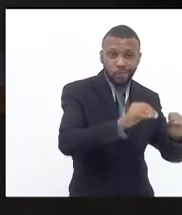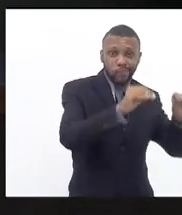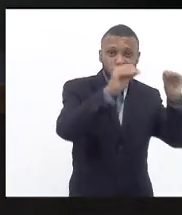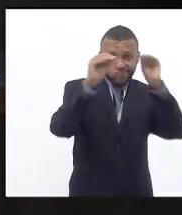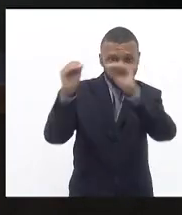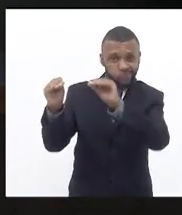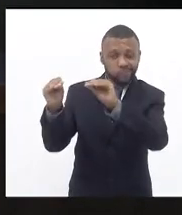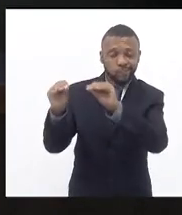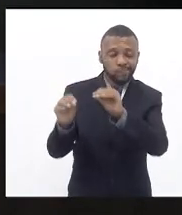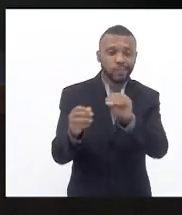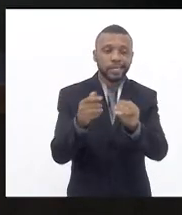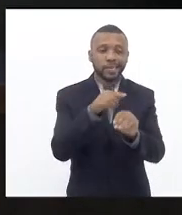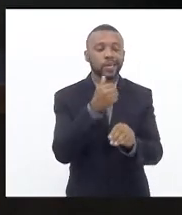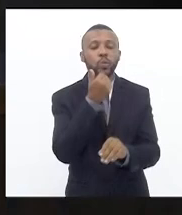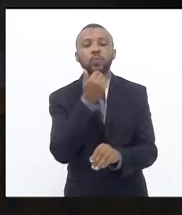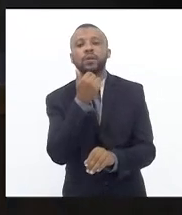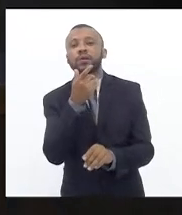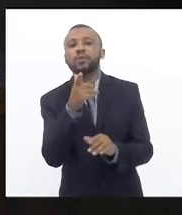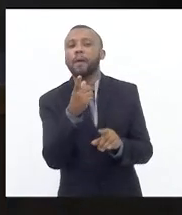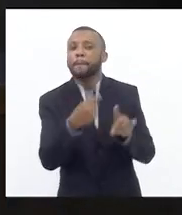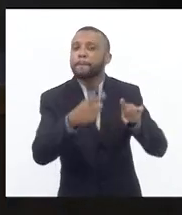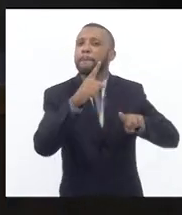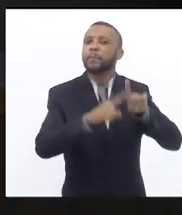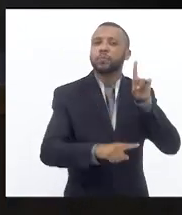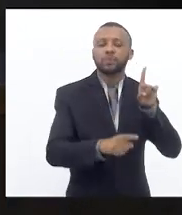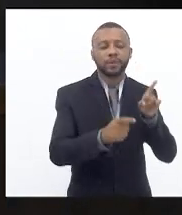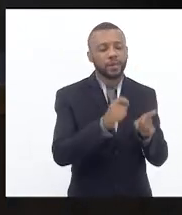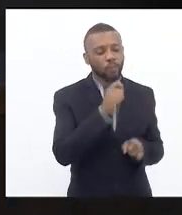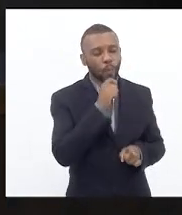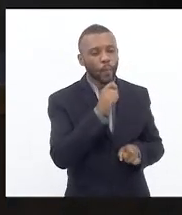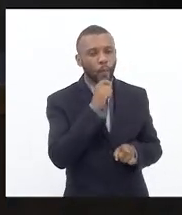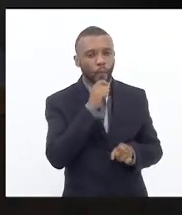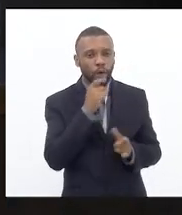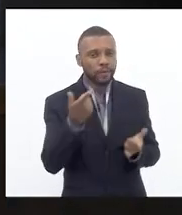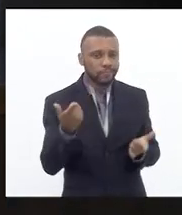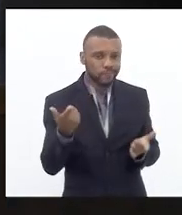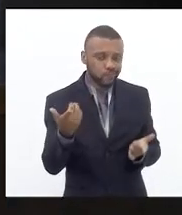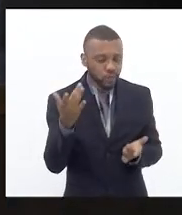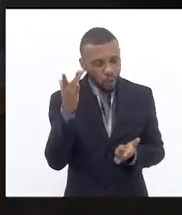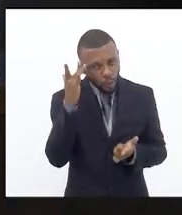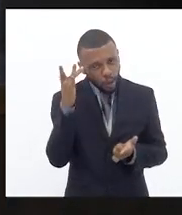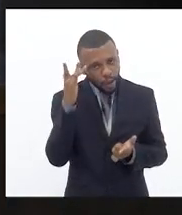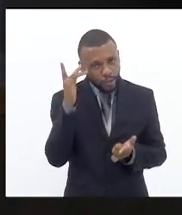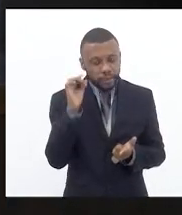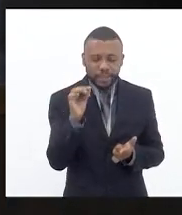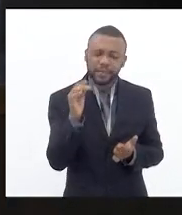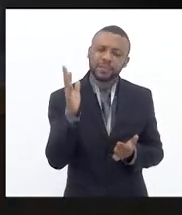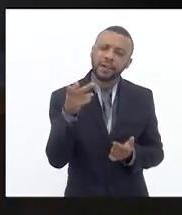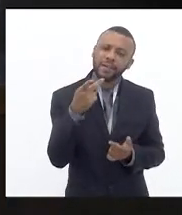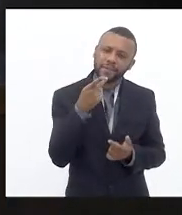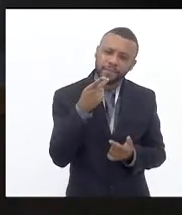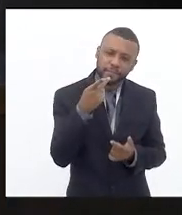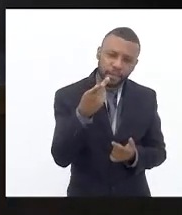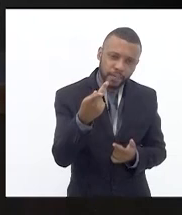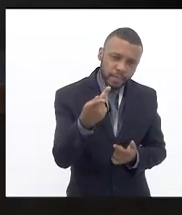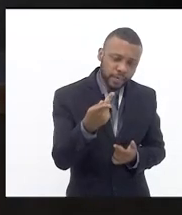interiorizando o nosso o nosso desenvolvimento Eu acho que eu falei